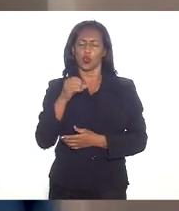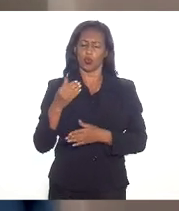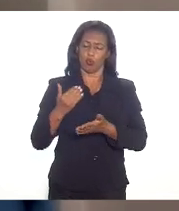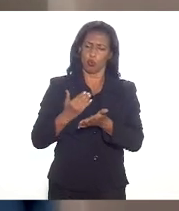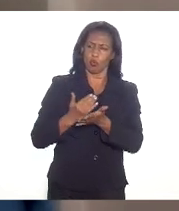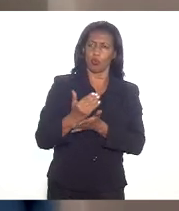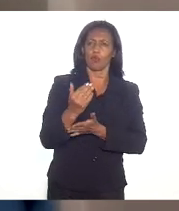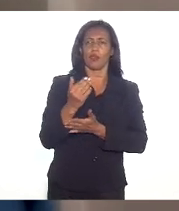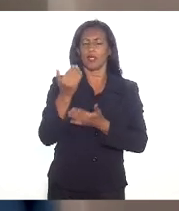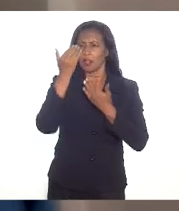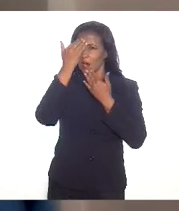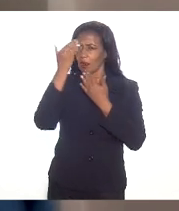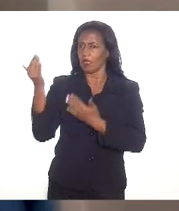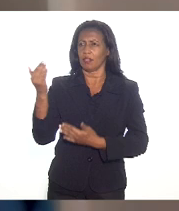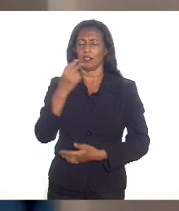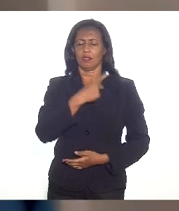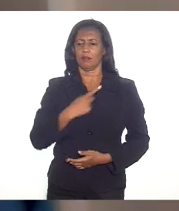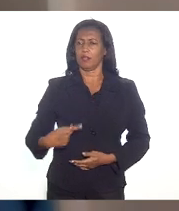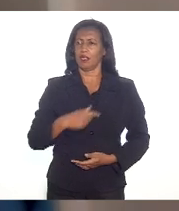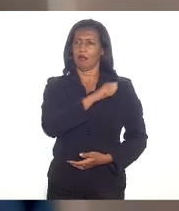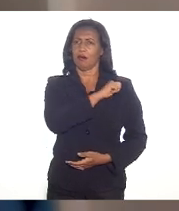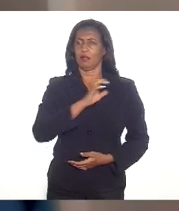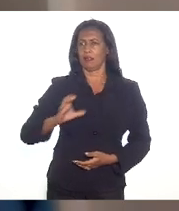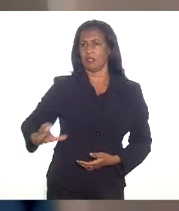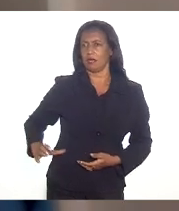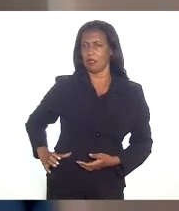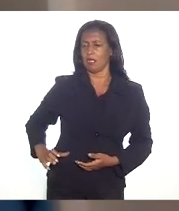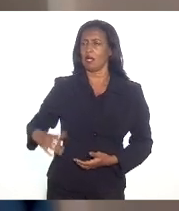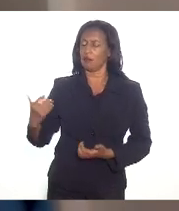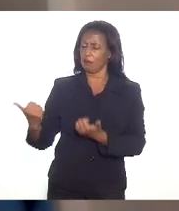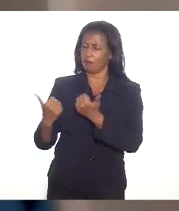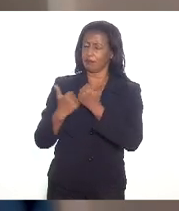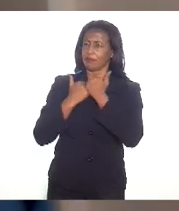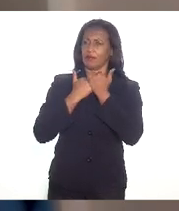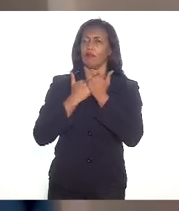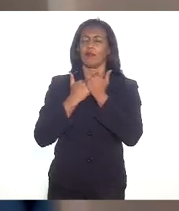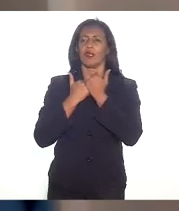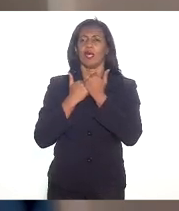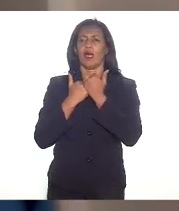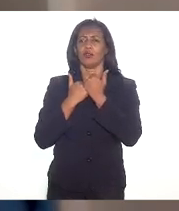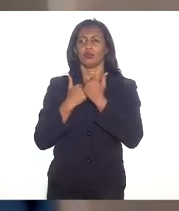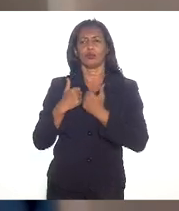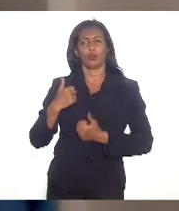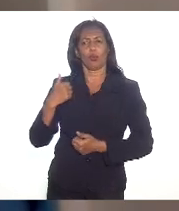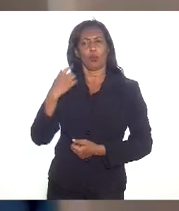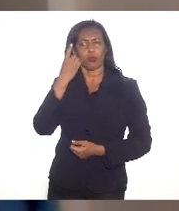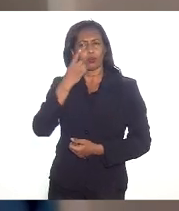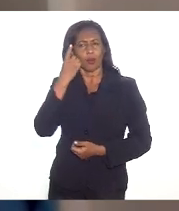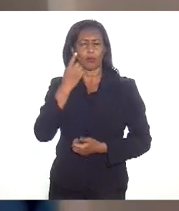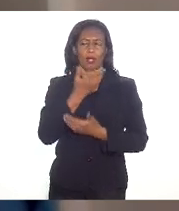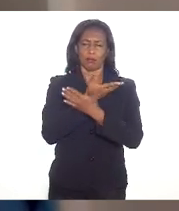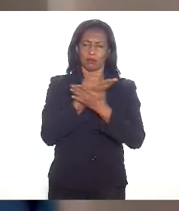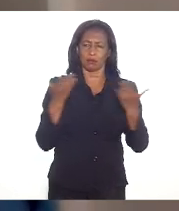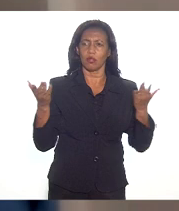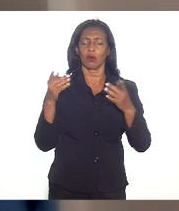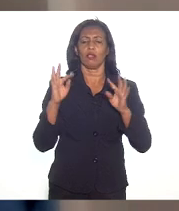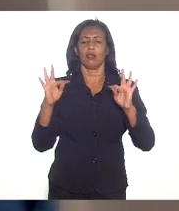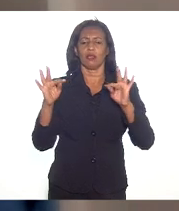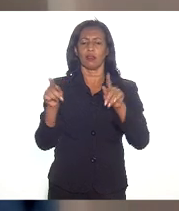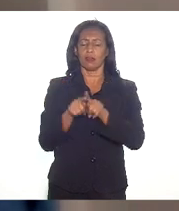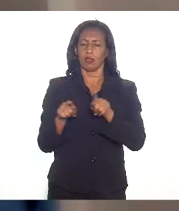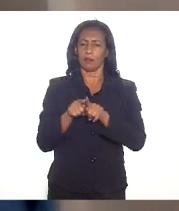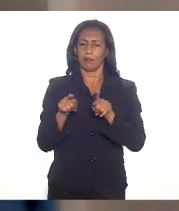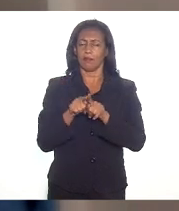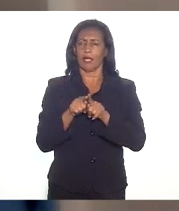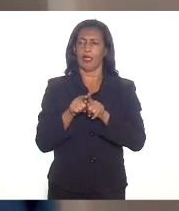André Siliano, a assessoria fiscal que ele criou com o apoio de todas as deputadas e deputados. Nós temos, quer